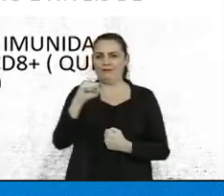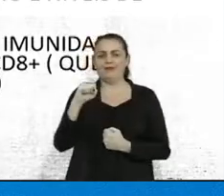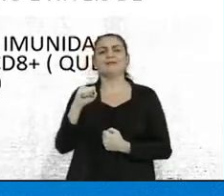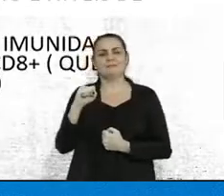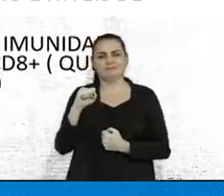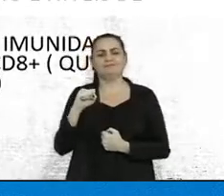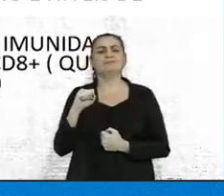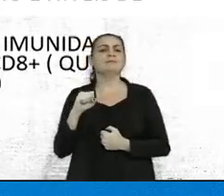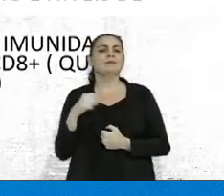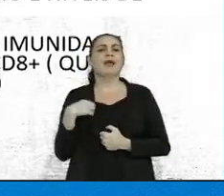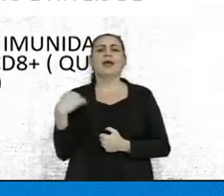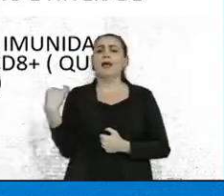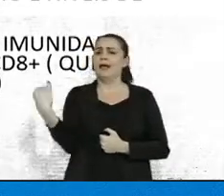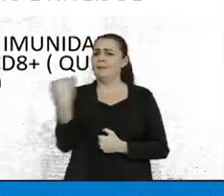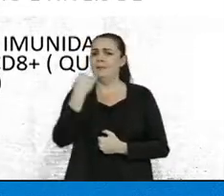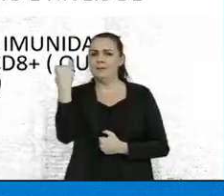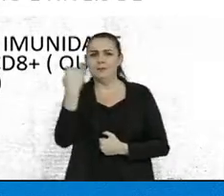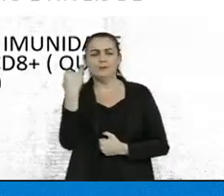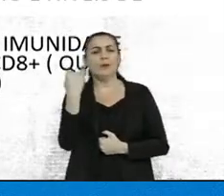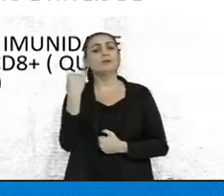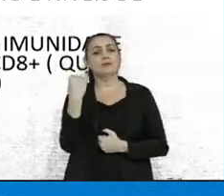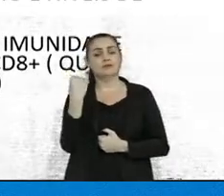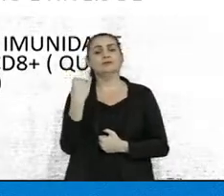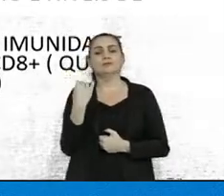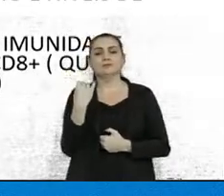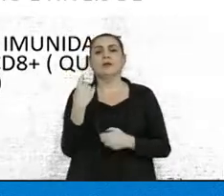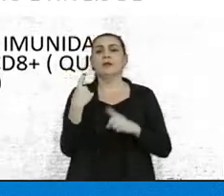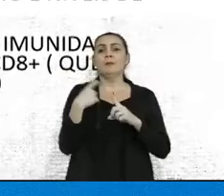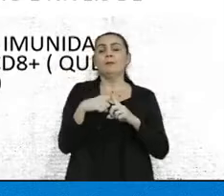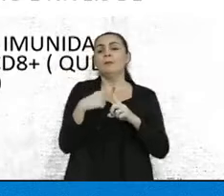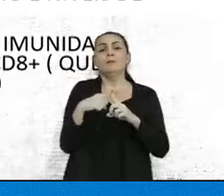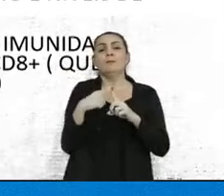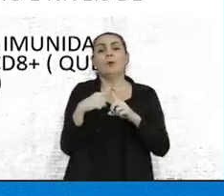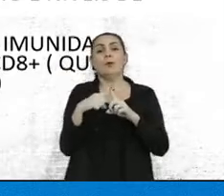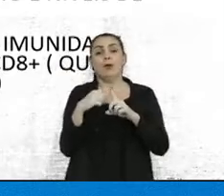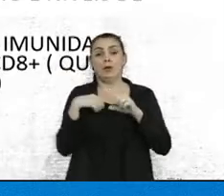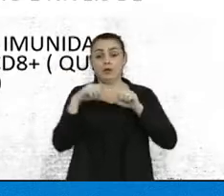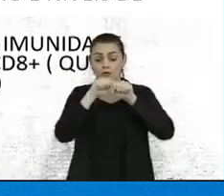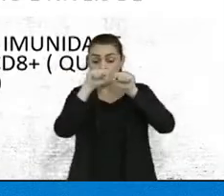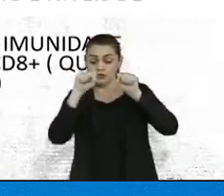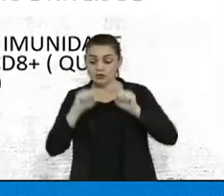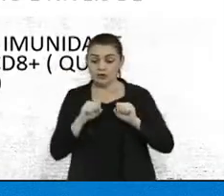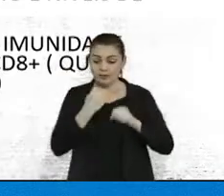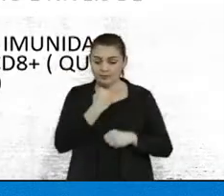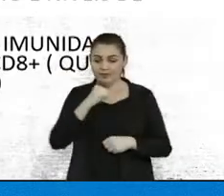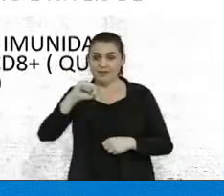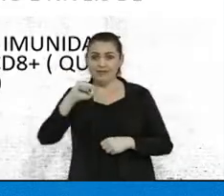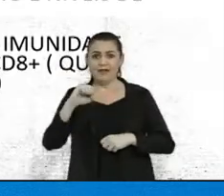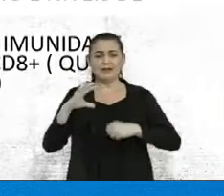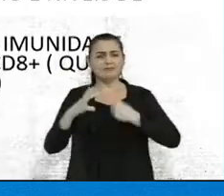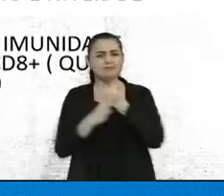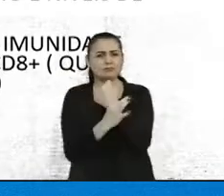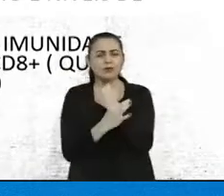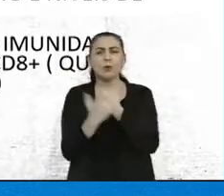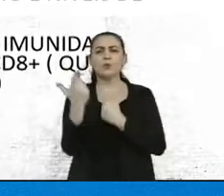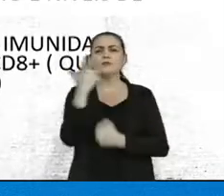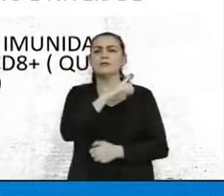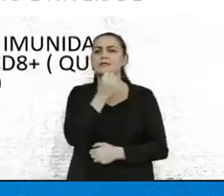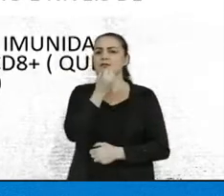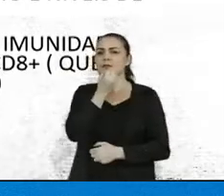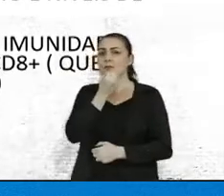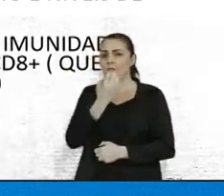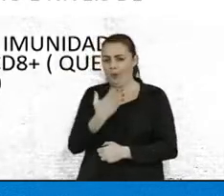sistema imunológico é importantíssimo para que o nosso sistema imune seja bom, que é tolerância imunológica.